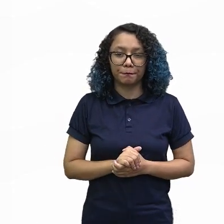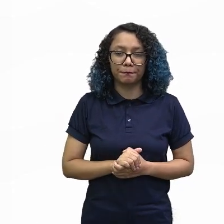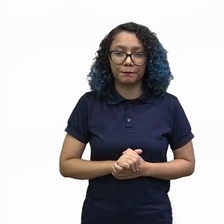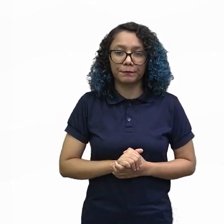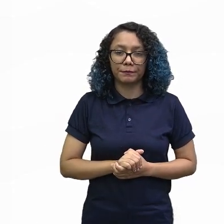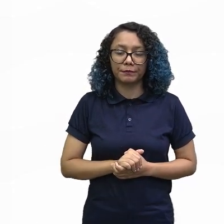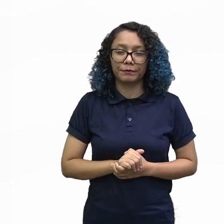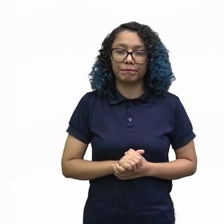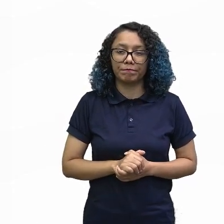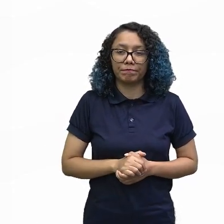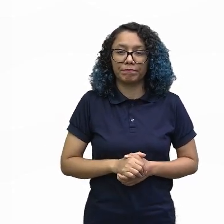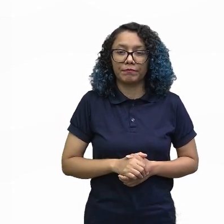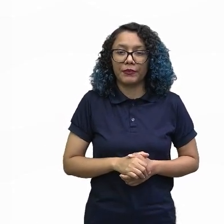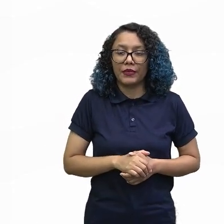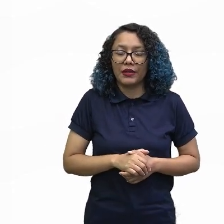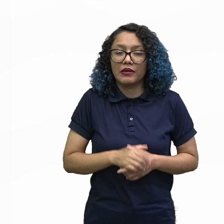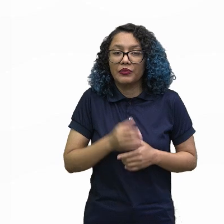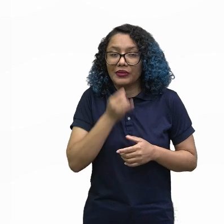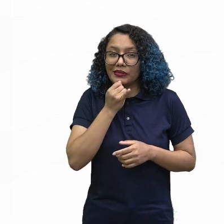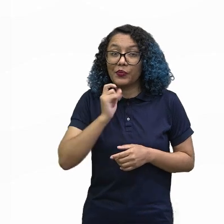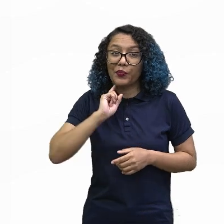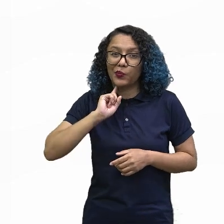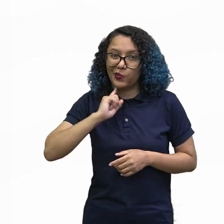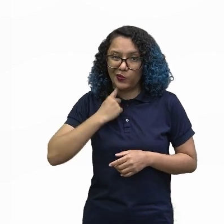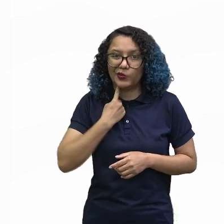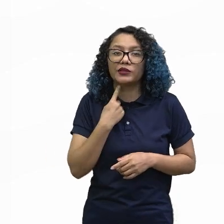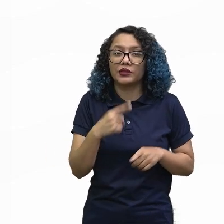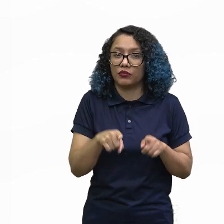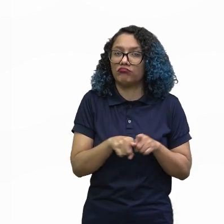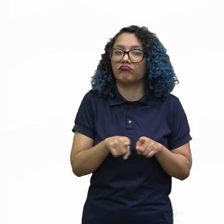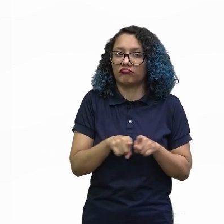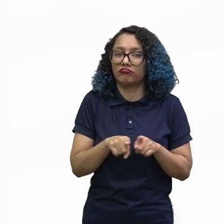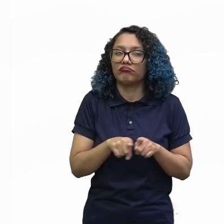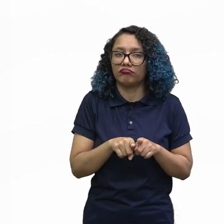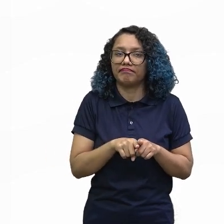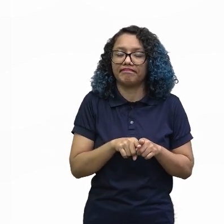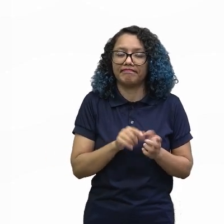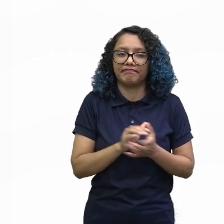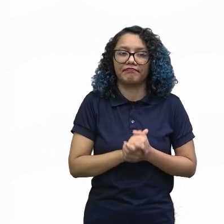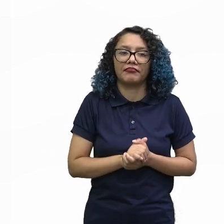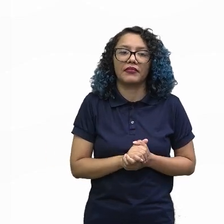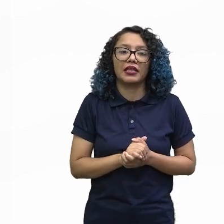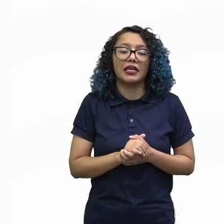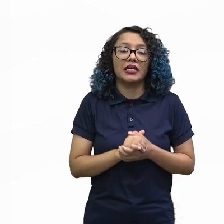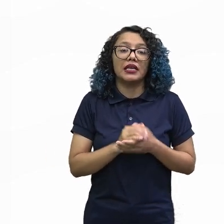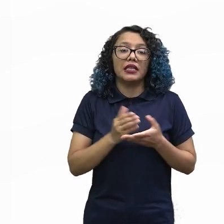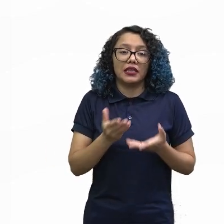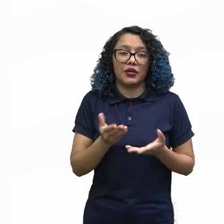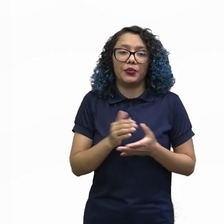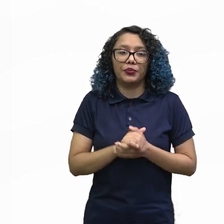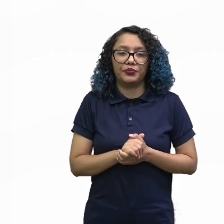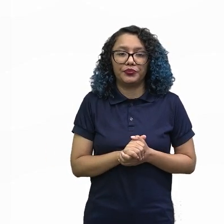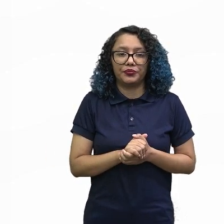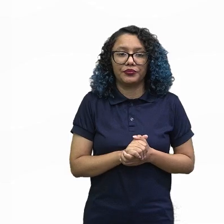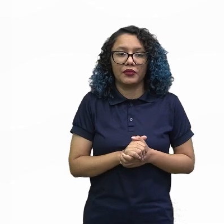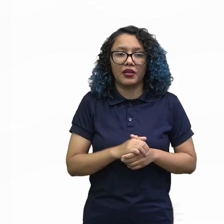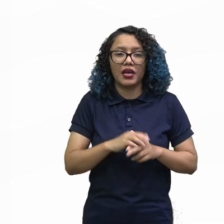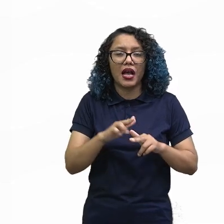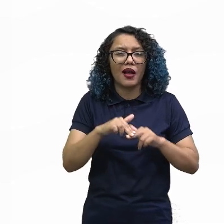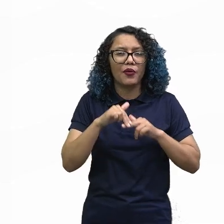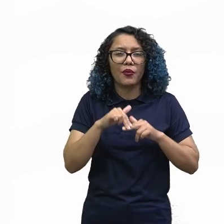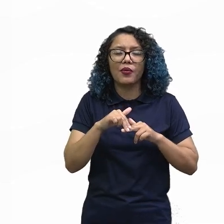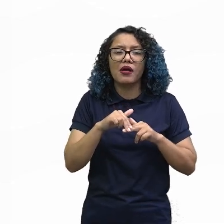A questão da poluição, por exemplo, é uma delas. Agora, isso se deve principalmente ao